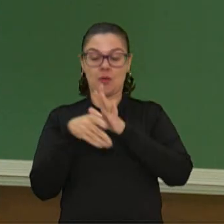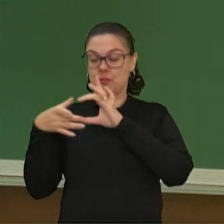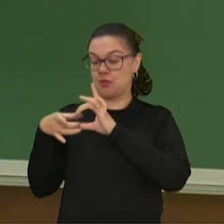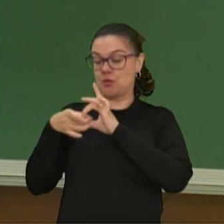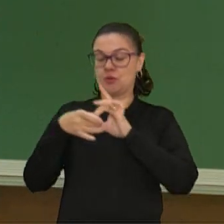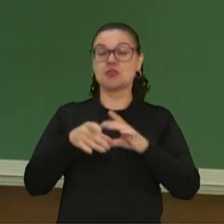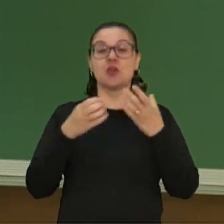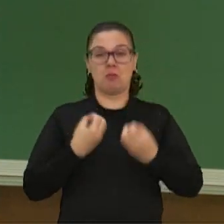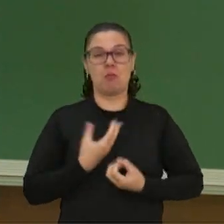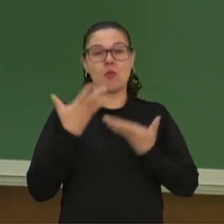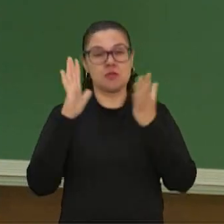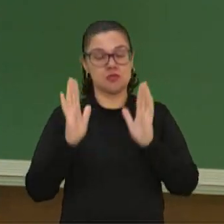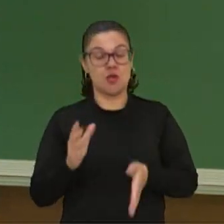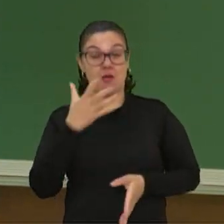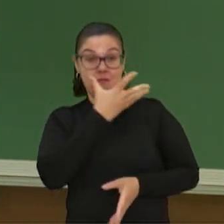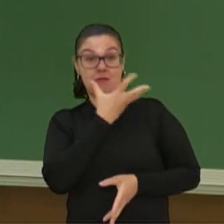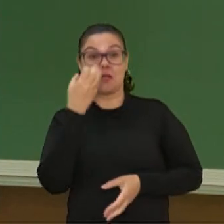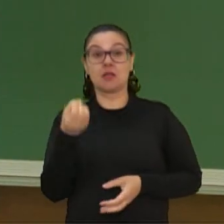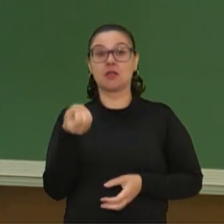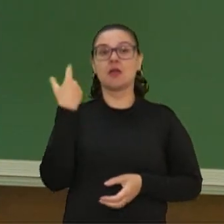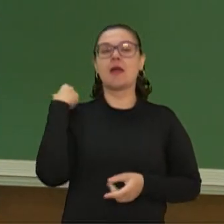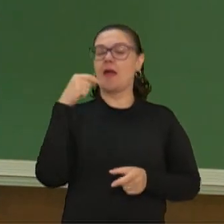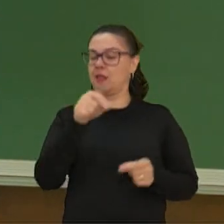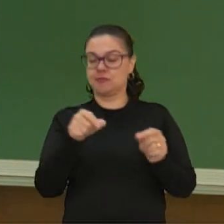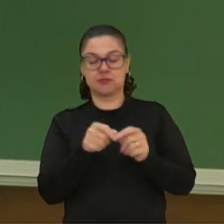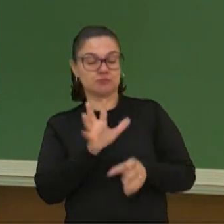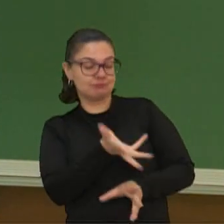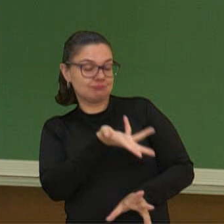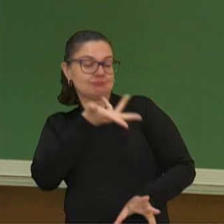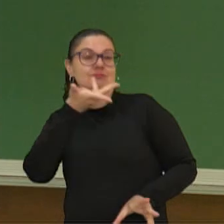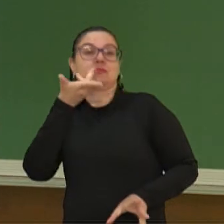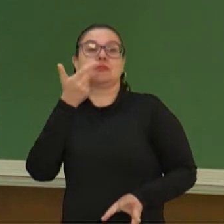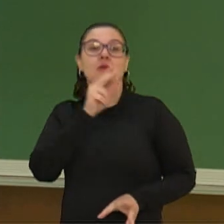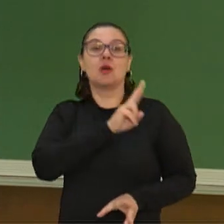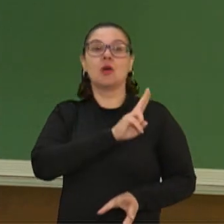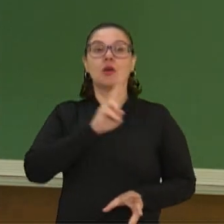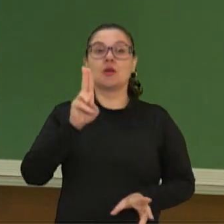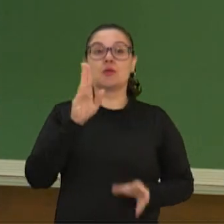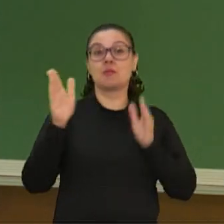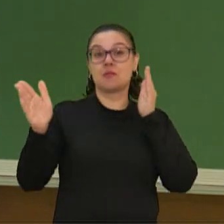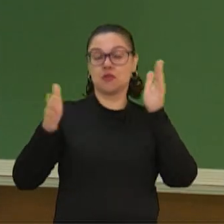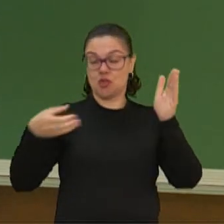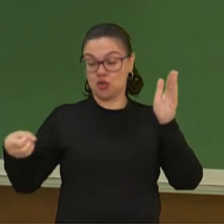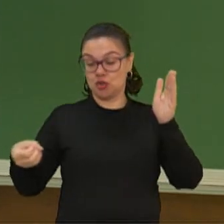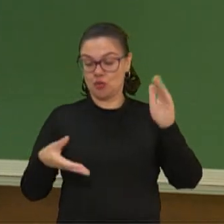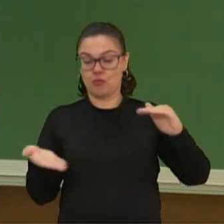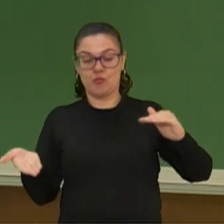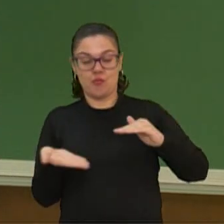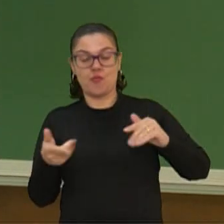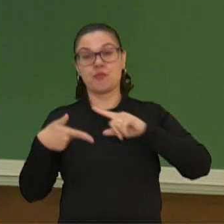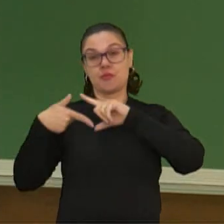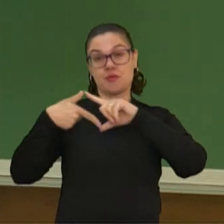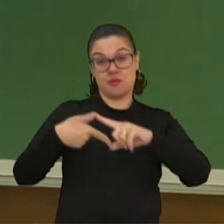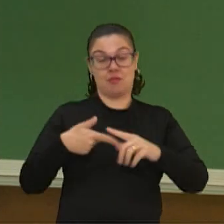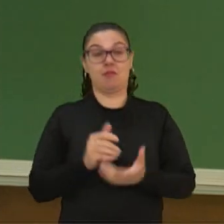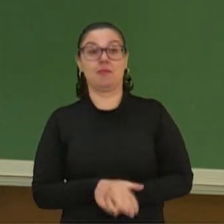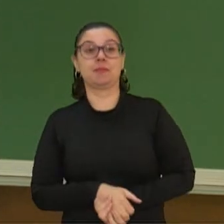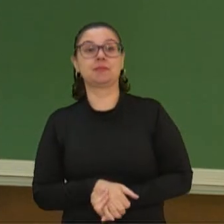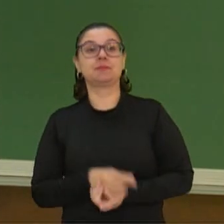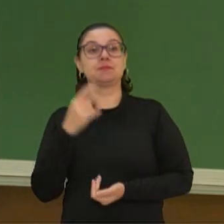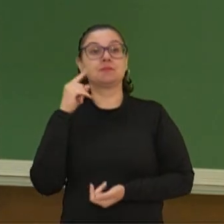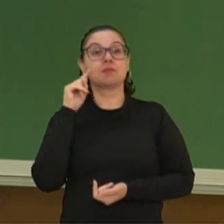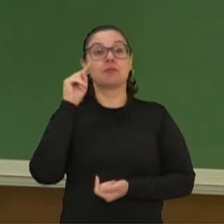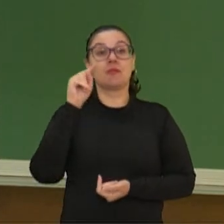já esquecidos, mas ela faz isso de forma brilhante, o chamado também de período neoclássico ou neoclassicismo. Então eu